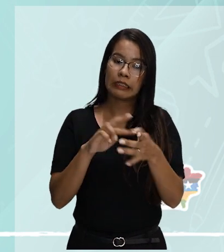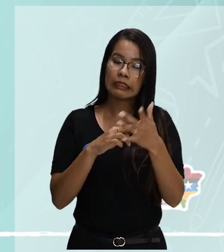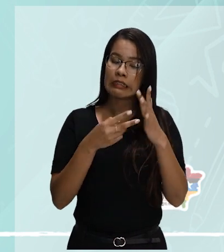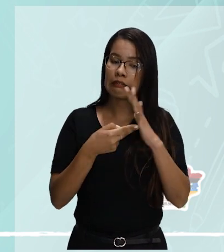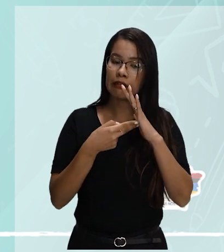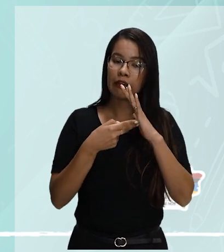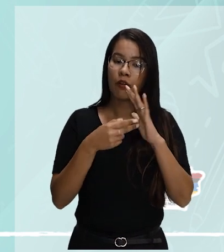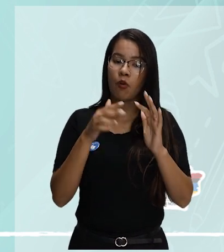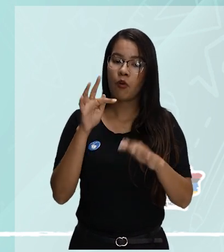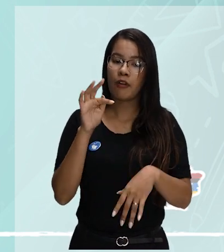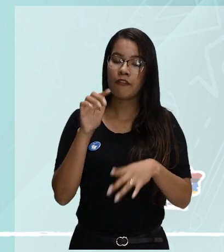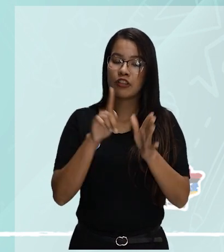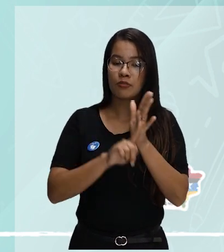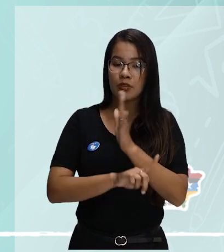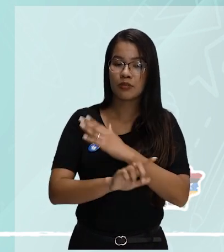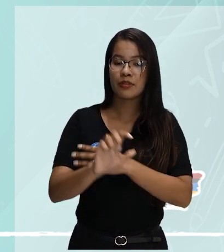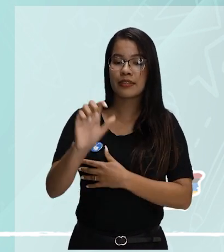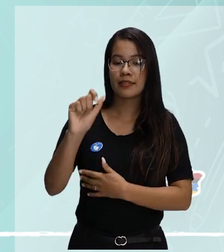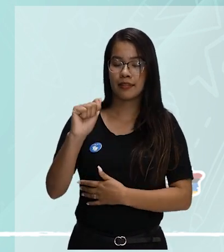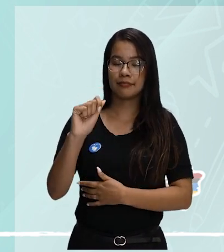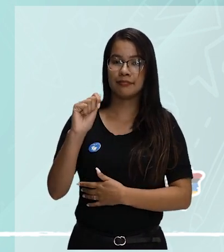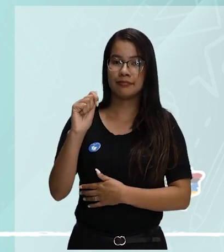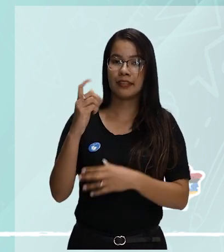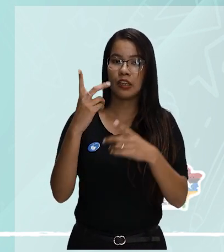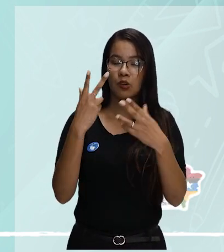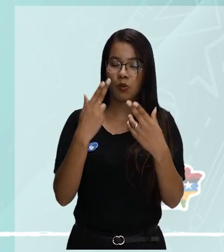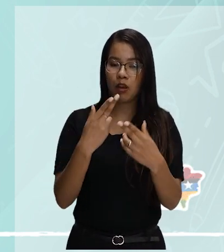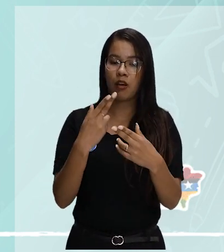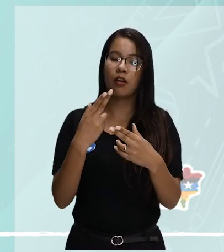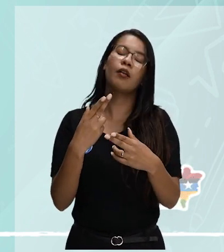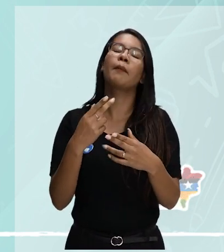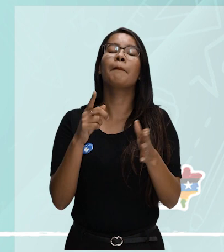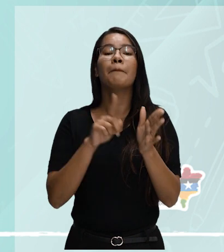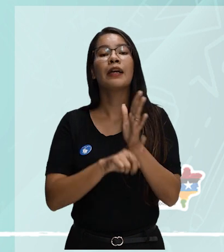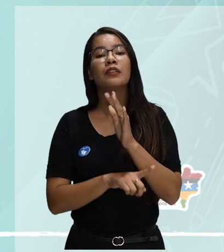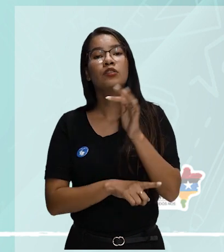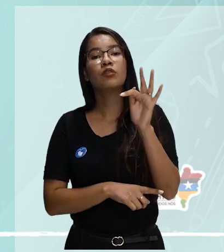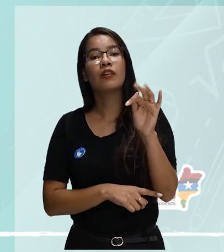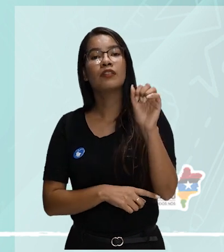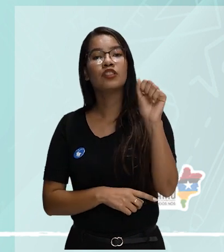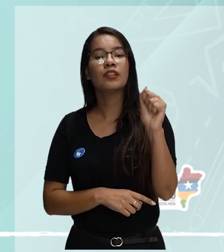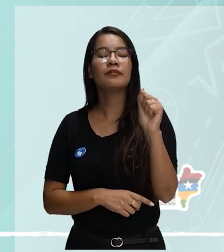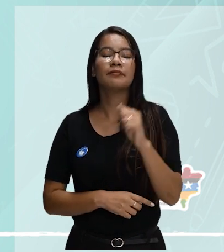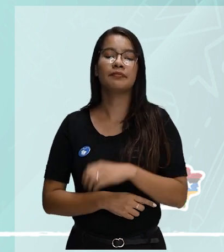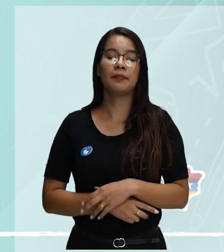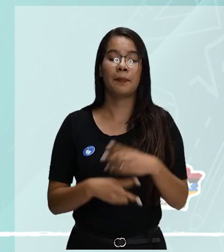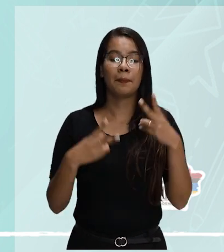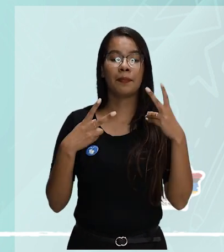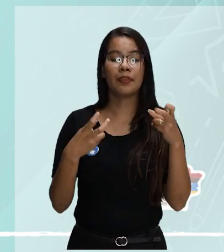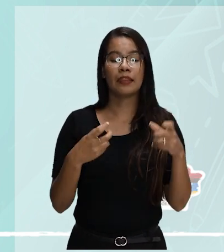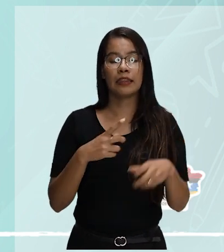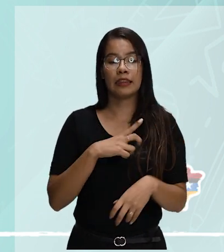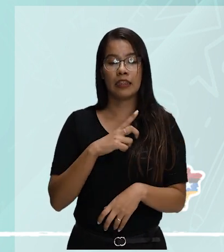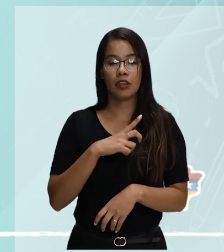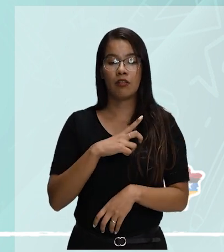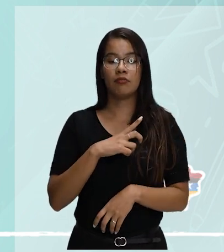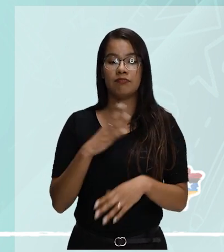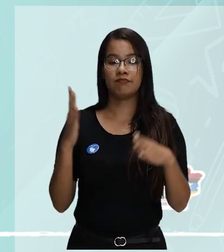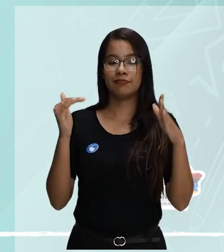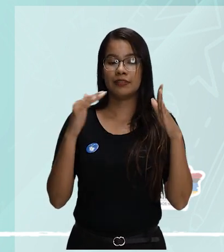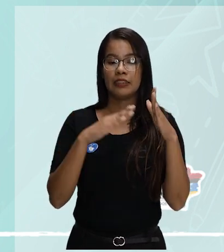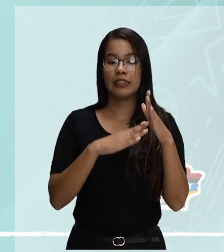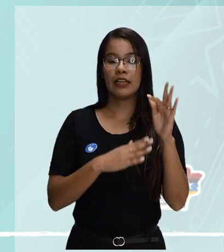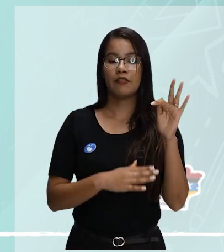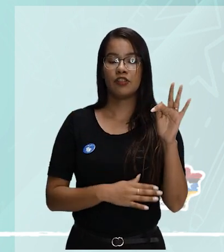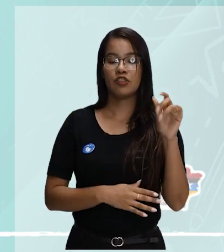menos a vai ser igual a menos o f de a. Perceba a situação aqui, ó. Eu tenho uma função f de x igual a